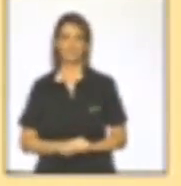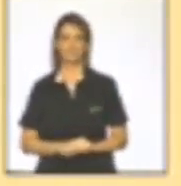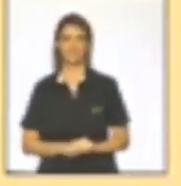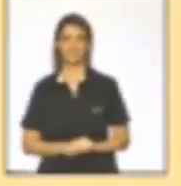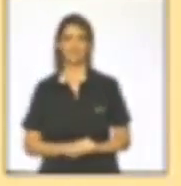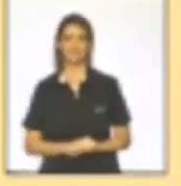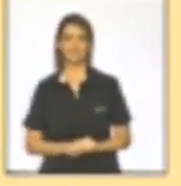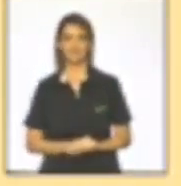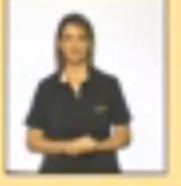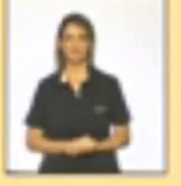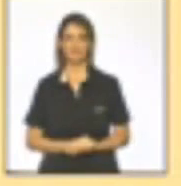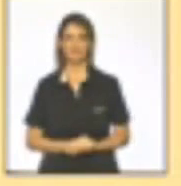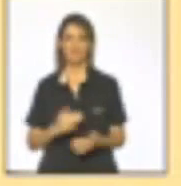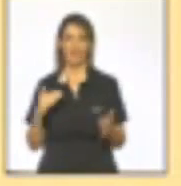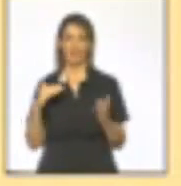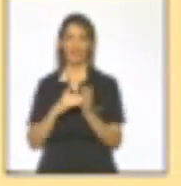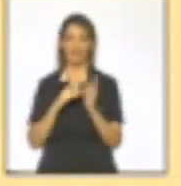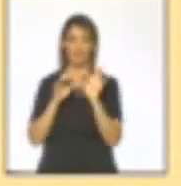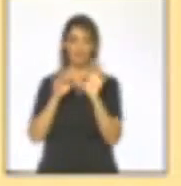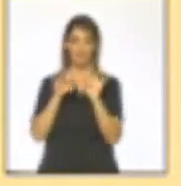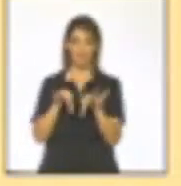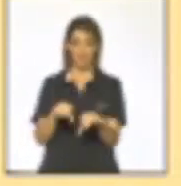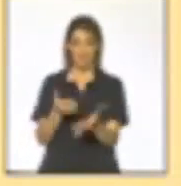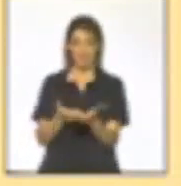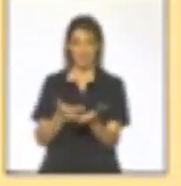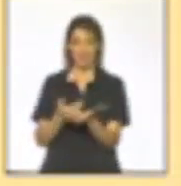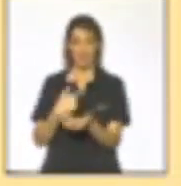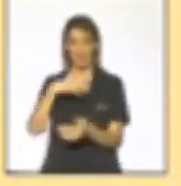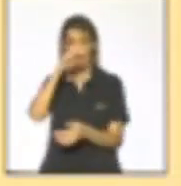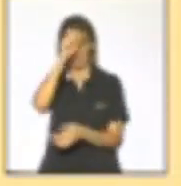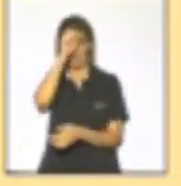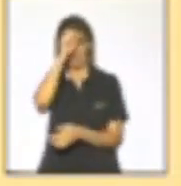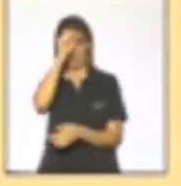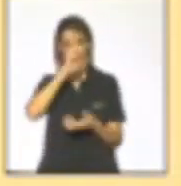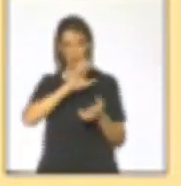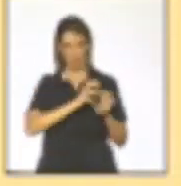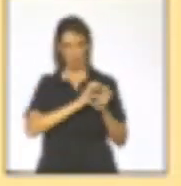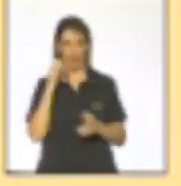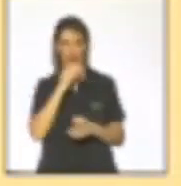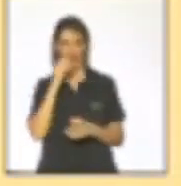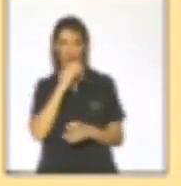Até o final eu aprendo a montar mais rápido, né?